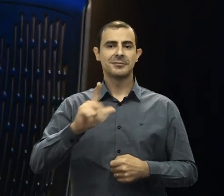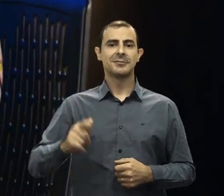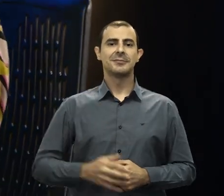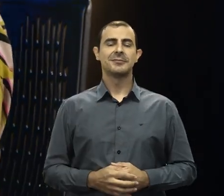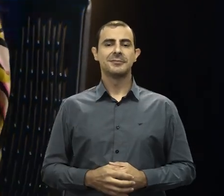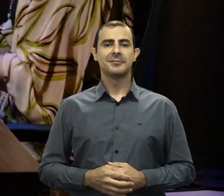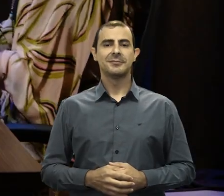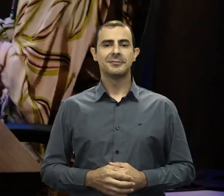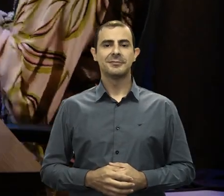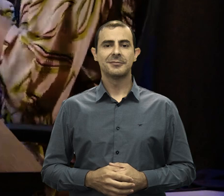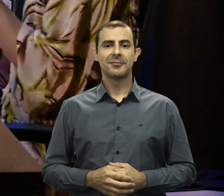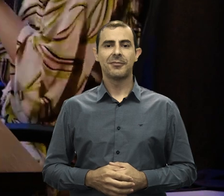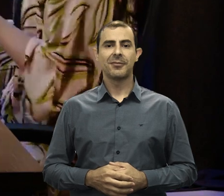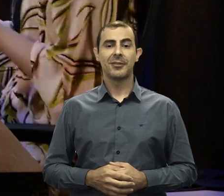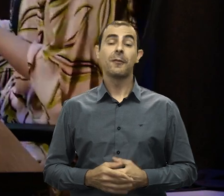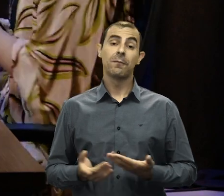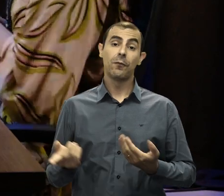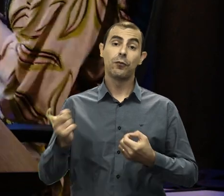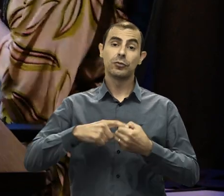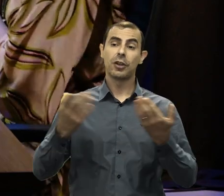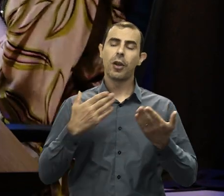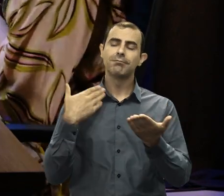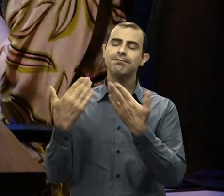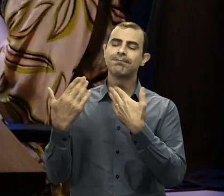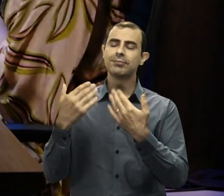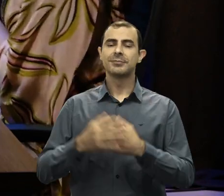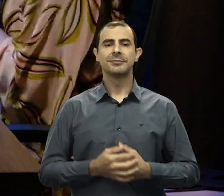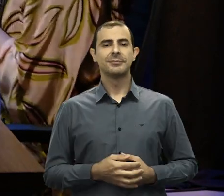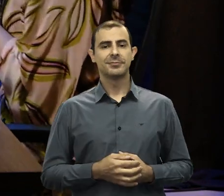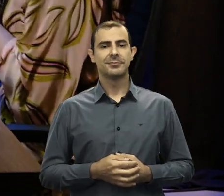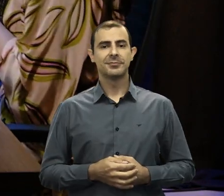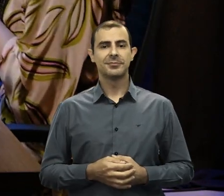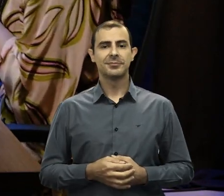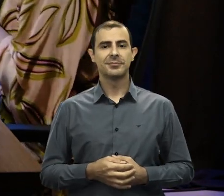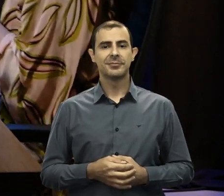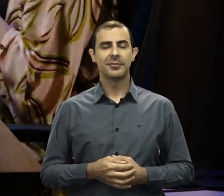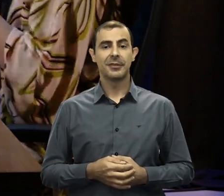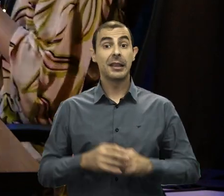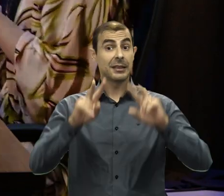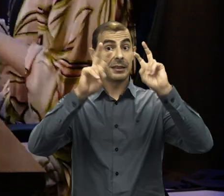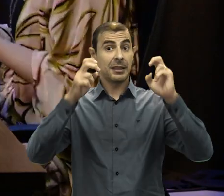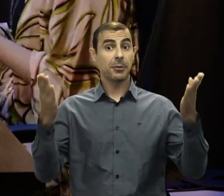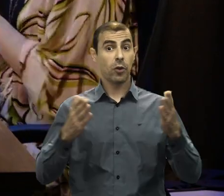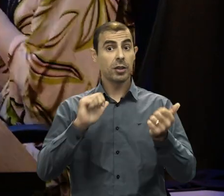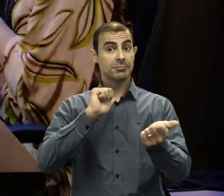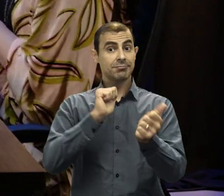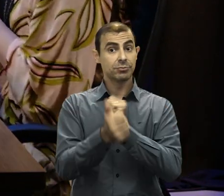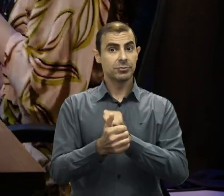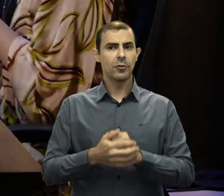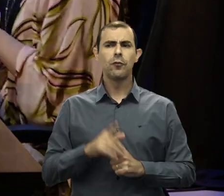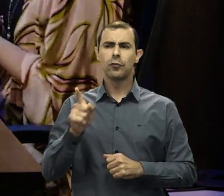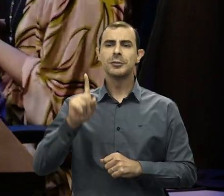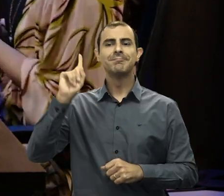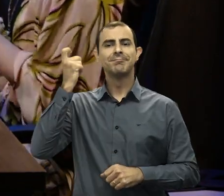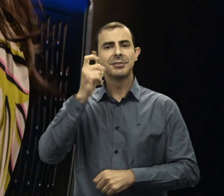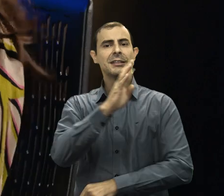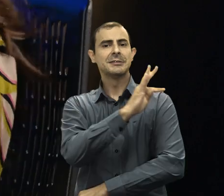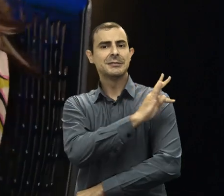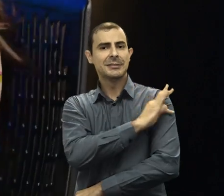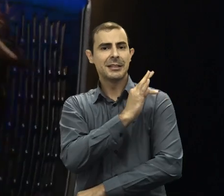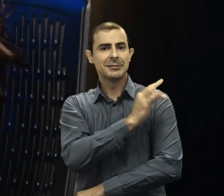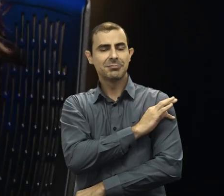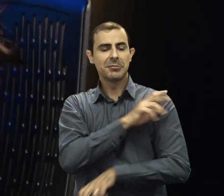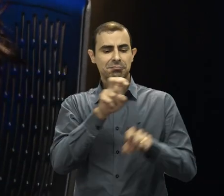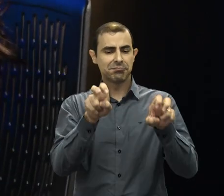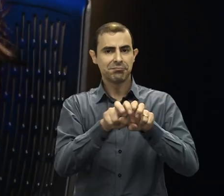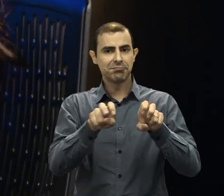Campo Grande. Vereador, voltando aqui com o nosso bate-papo, agora na questão do esporte. Você já foi técnico, né, da